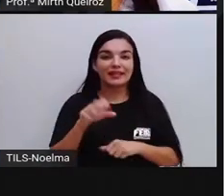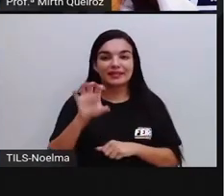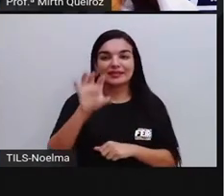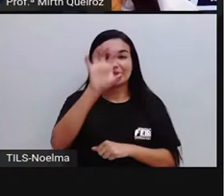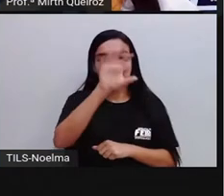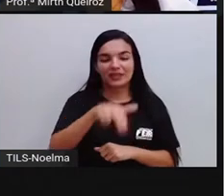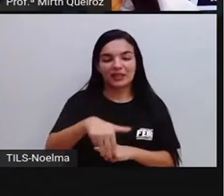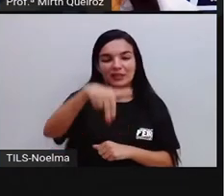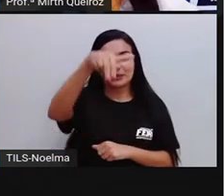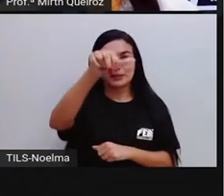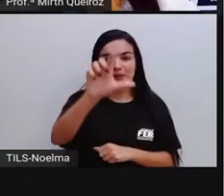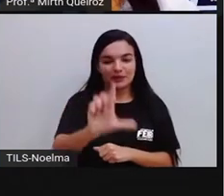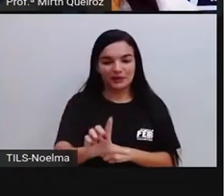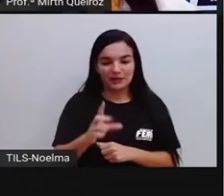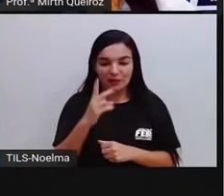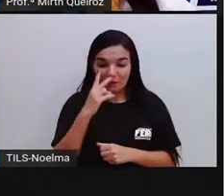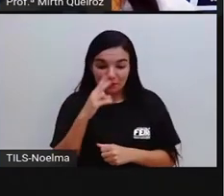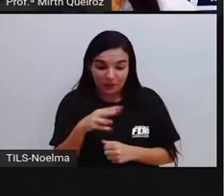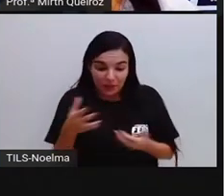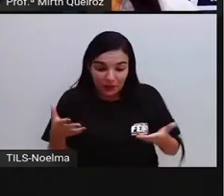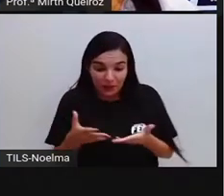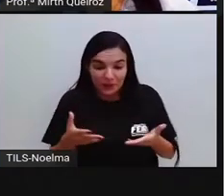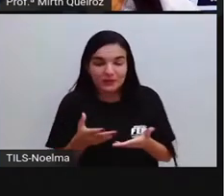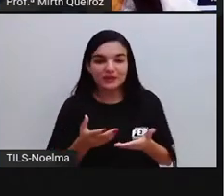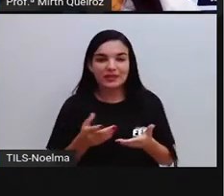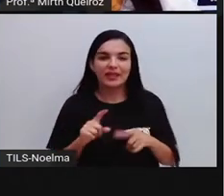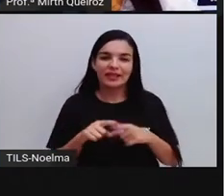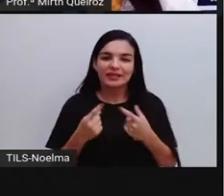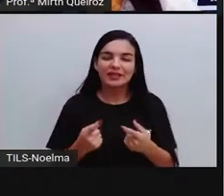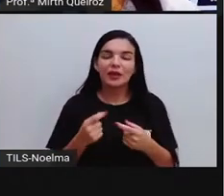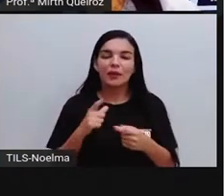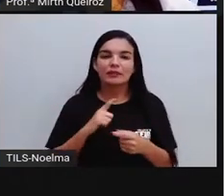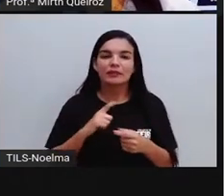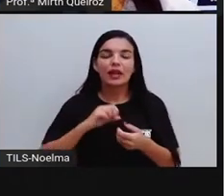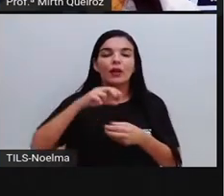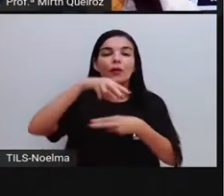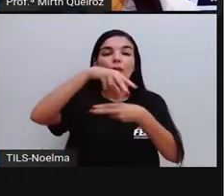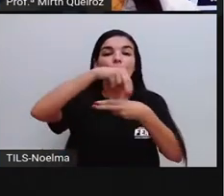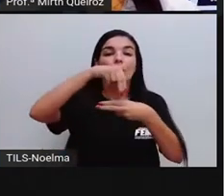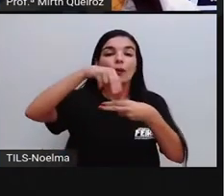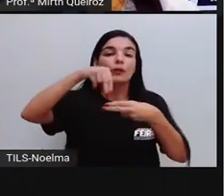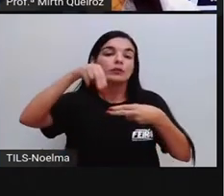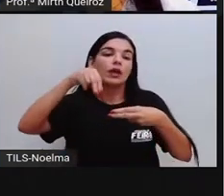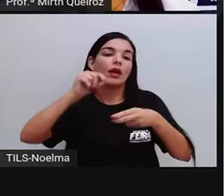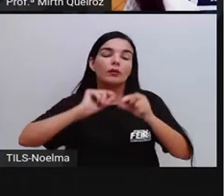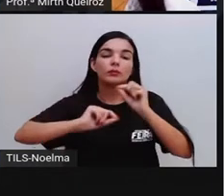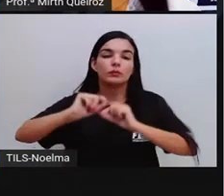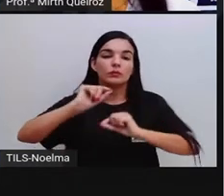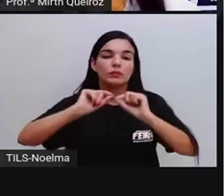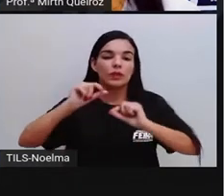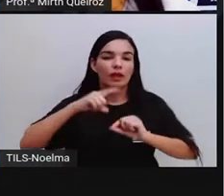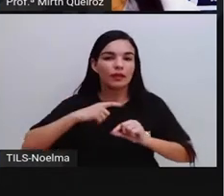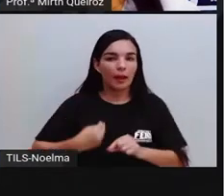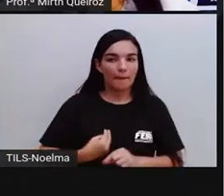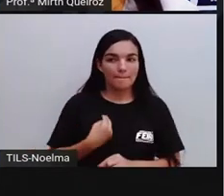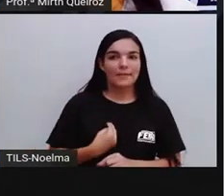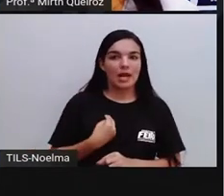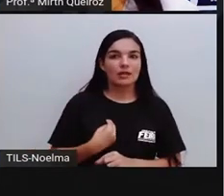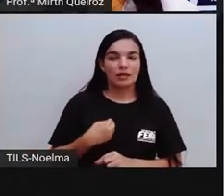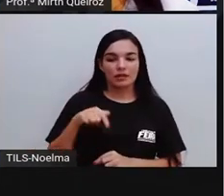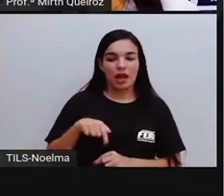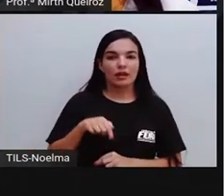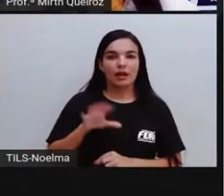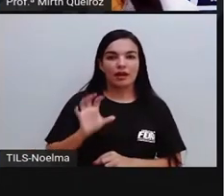ter o cordel tal qual nós temos hoje. E esse cordel, ele está muito presente na